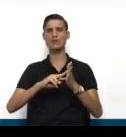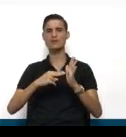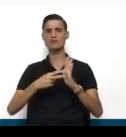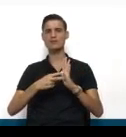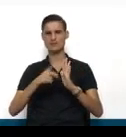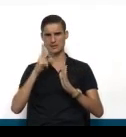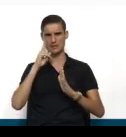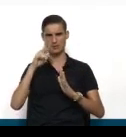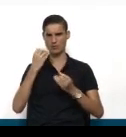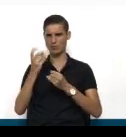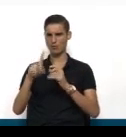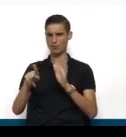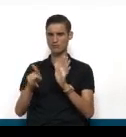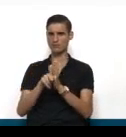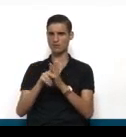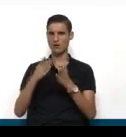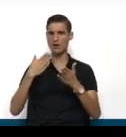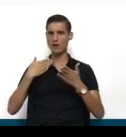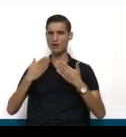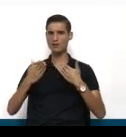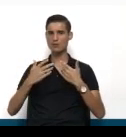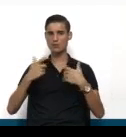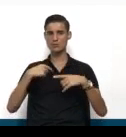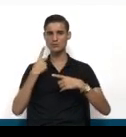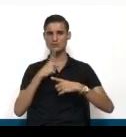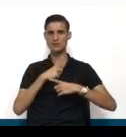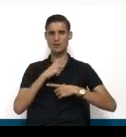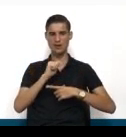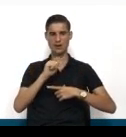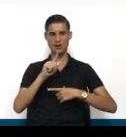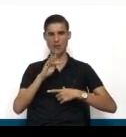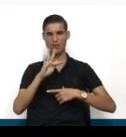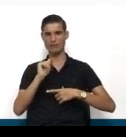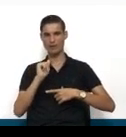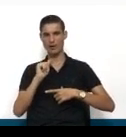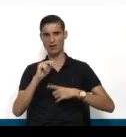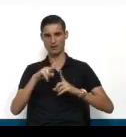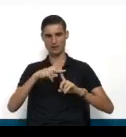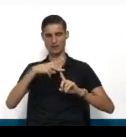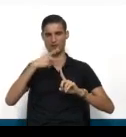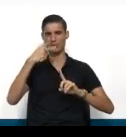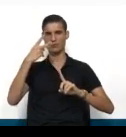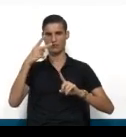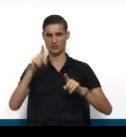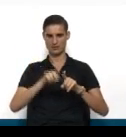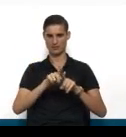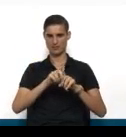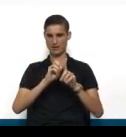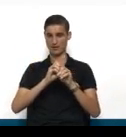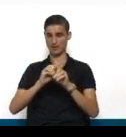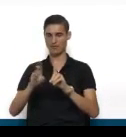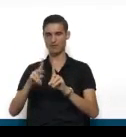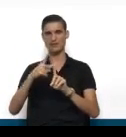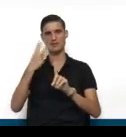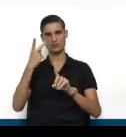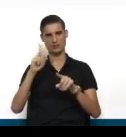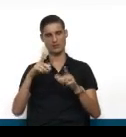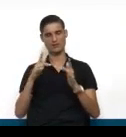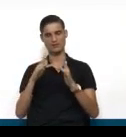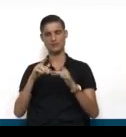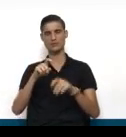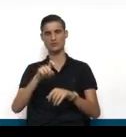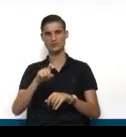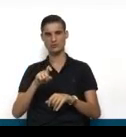Lembra como que era a nossa função da equação do calor, onde nós tínhamos alfa ao quadrado, a derivada segunda em relação a